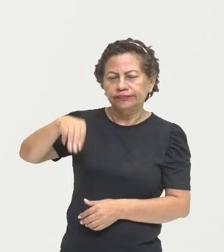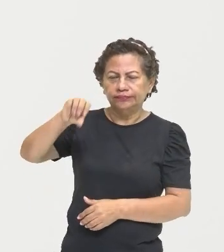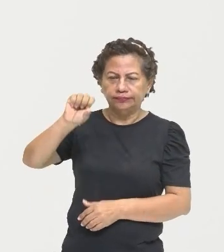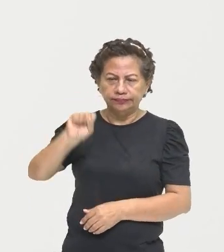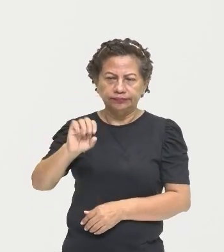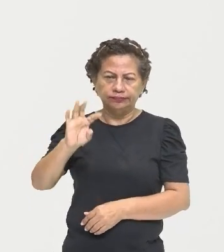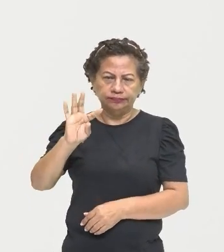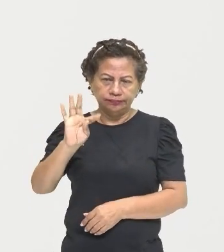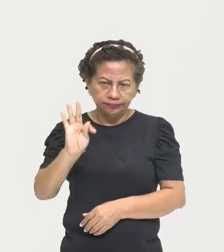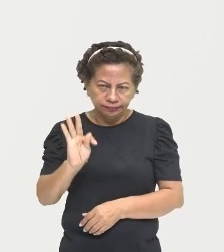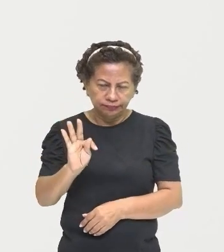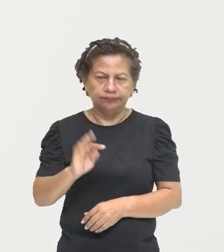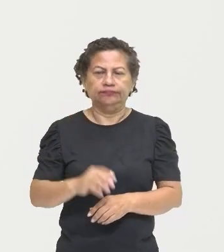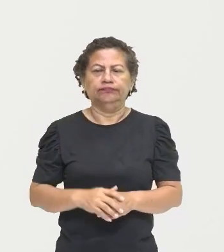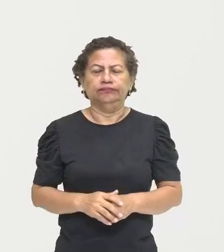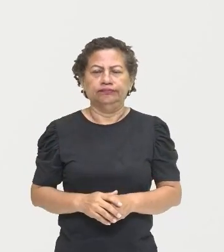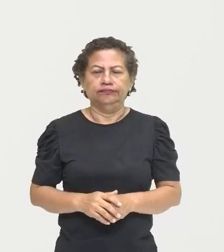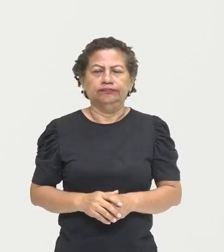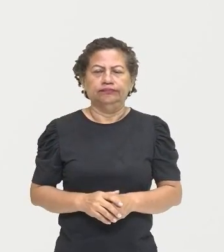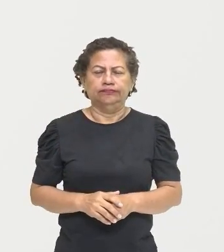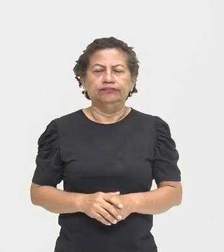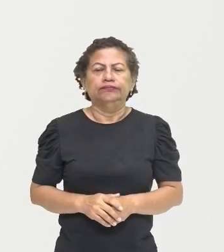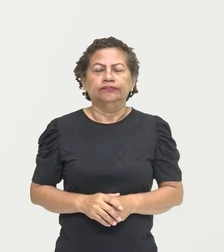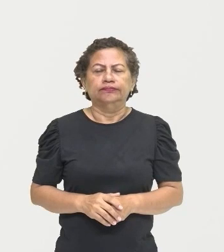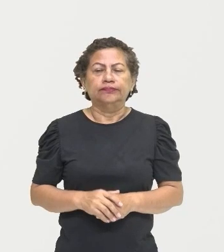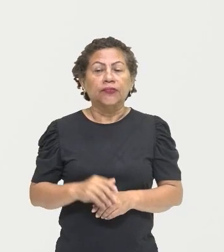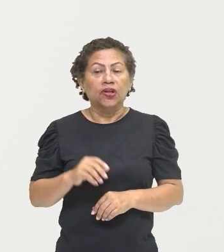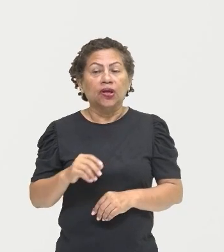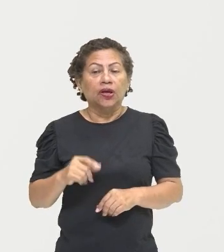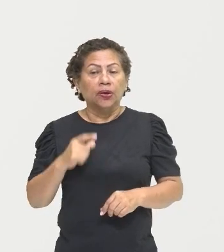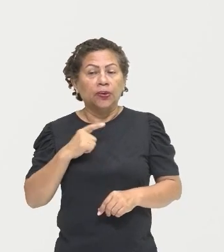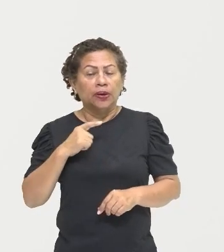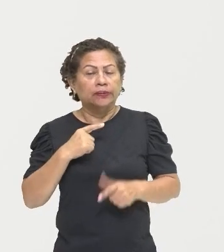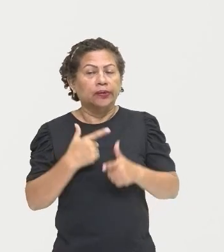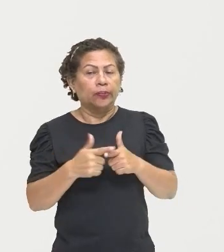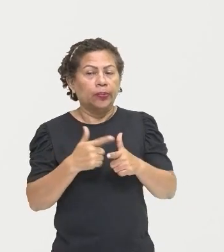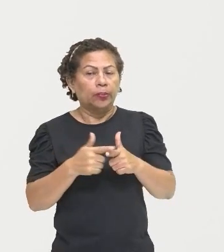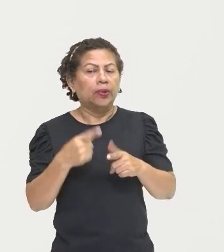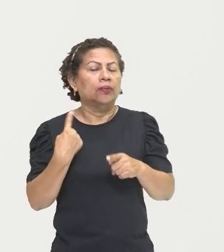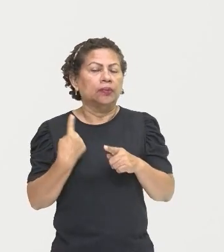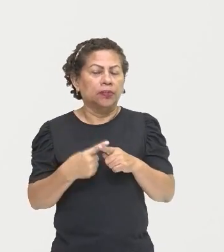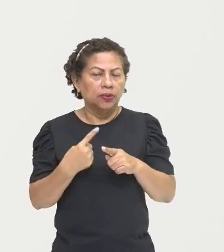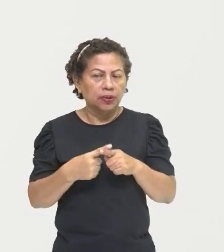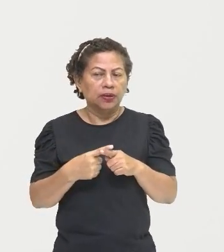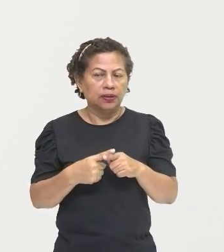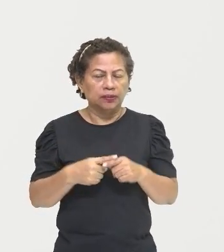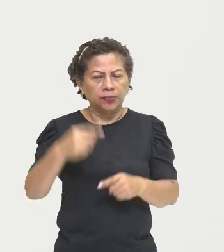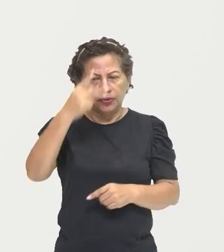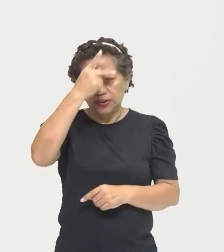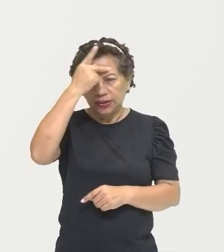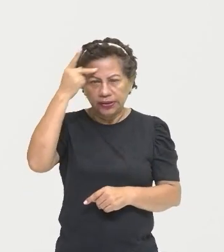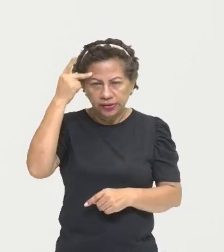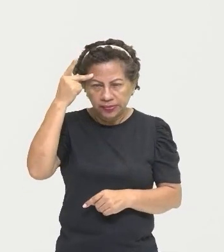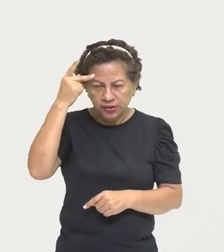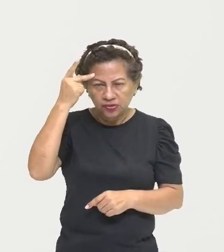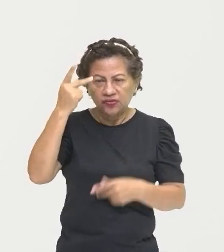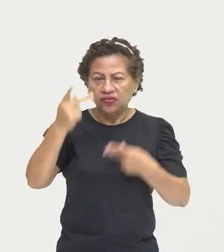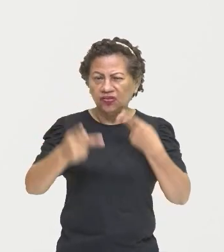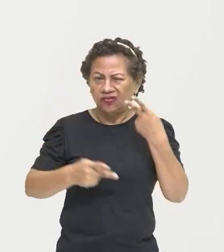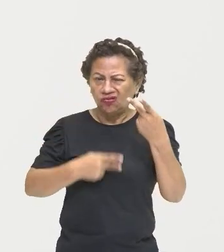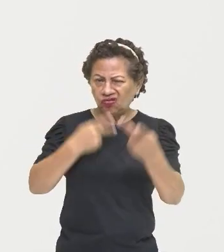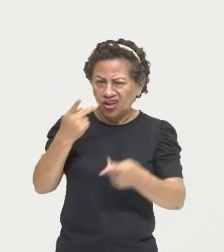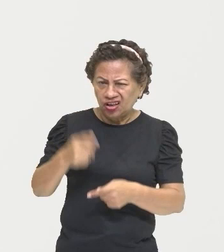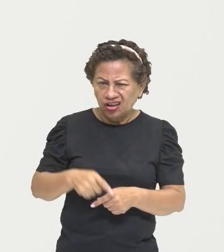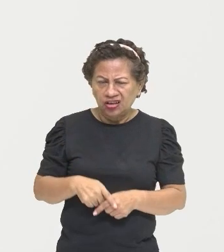da ocupação de grandes latifúndios. E aqui, turma, é um problema, porque as pessoas tendem a afirmar, mas não